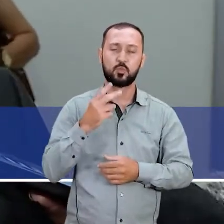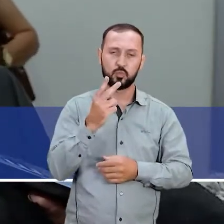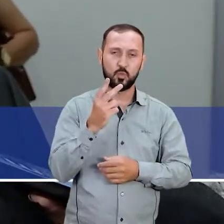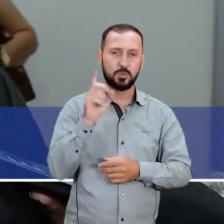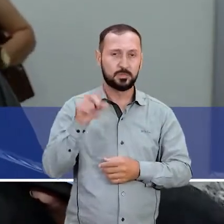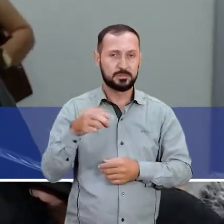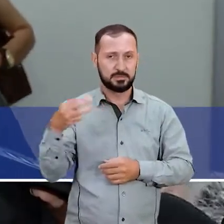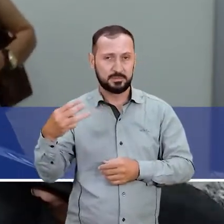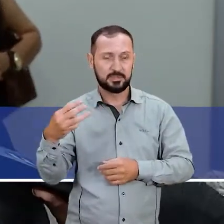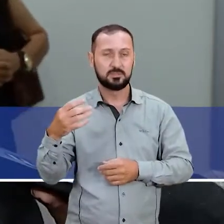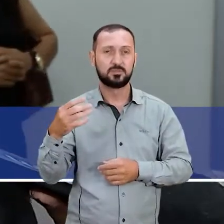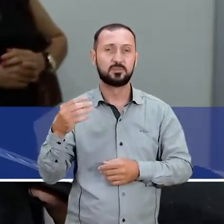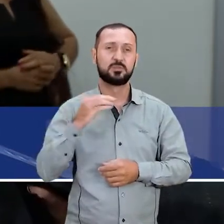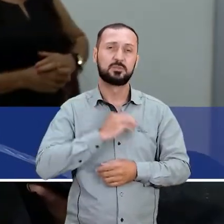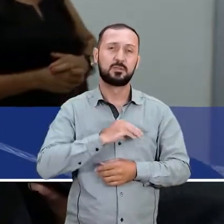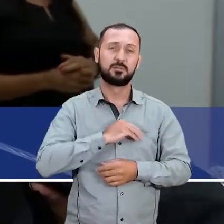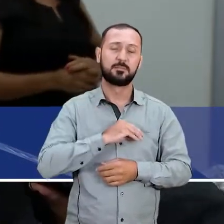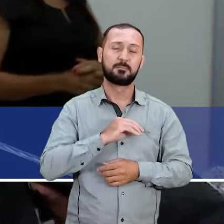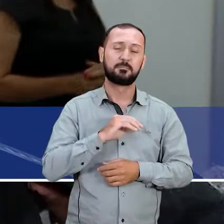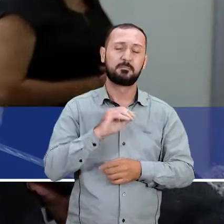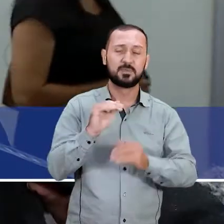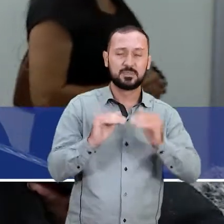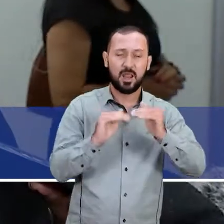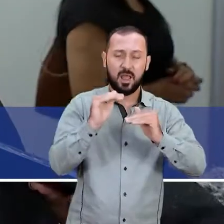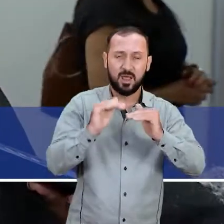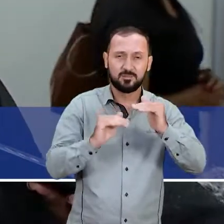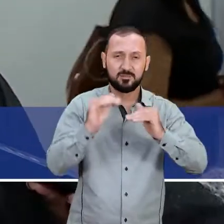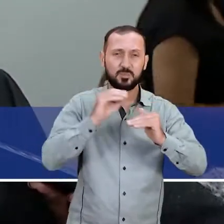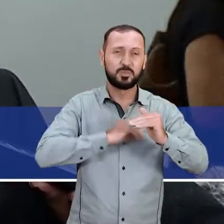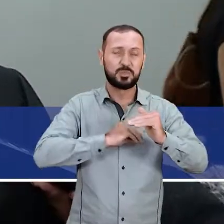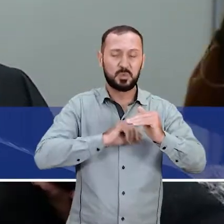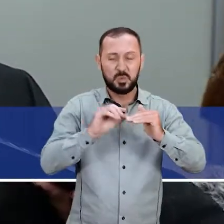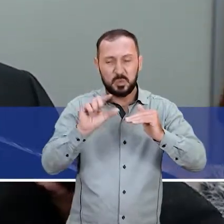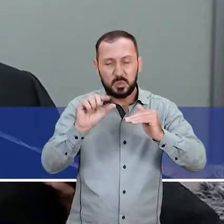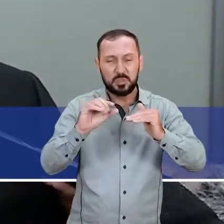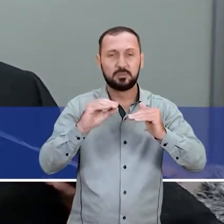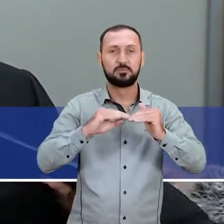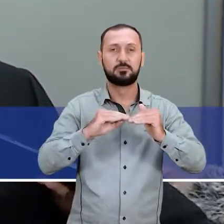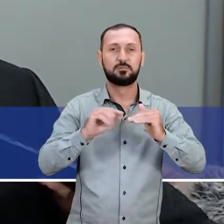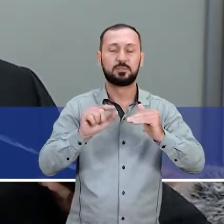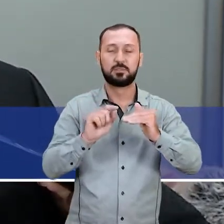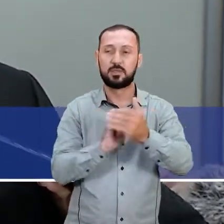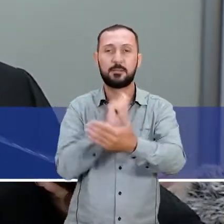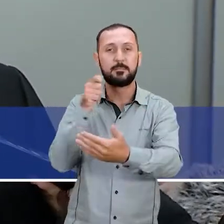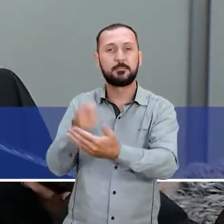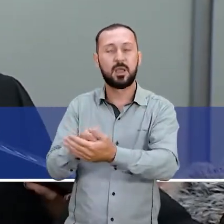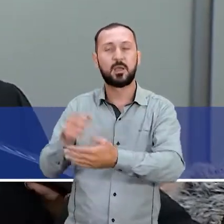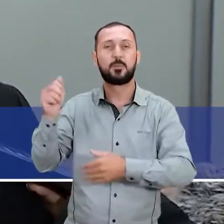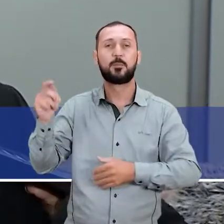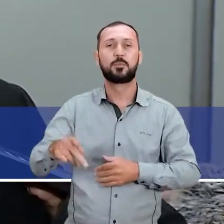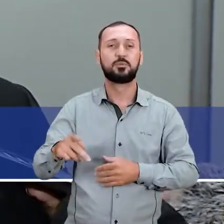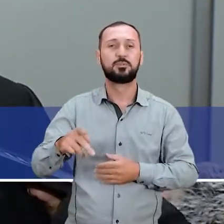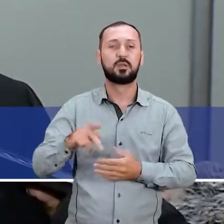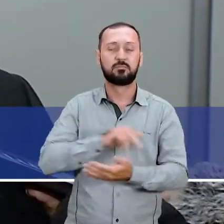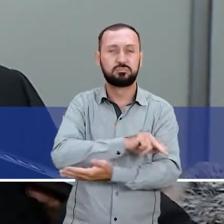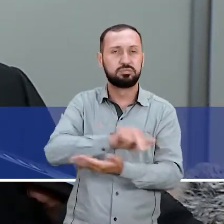privado, 2/3 desses trabalhadores ganham pouco mais que um salário mínimo. E esse financia aposentadorias